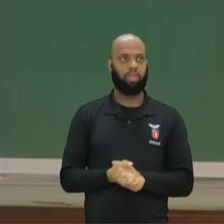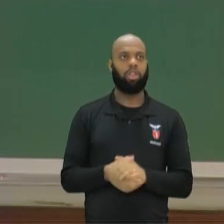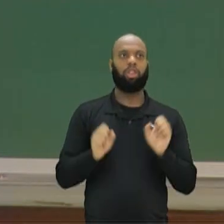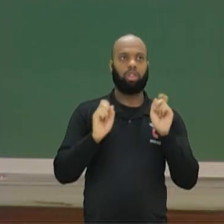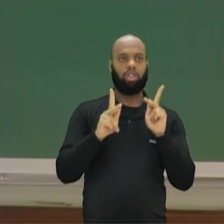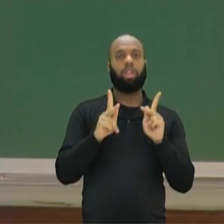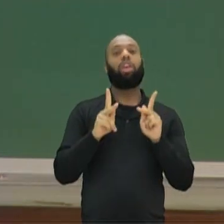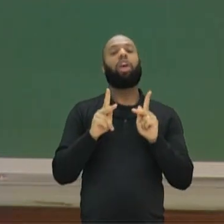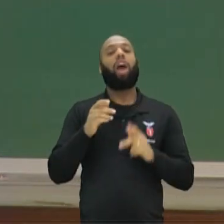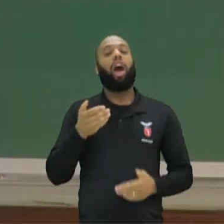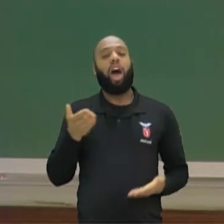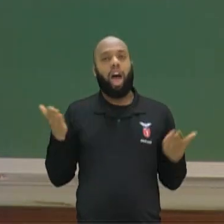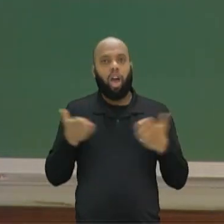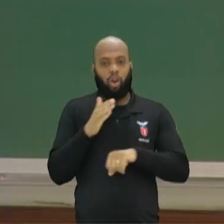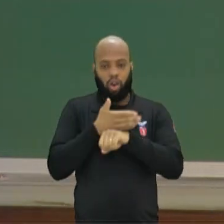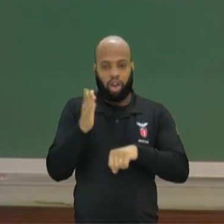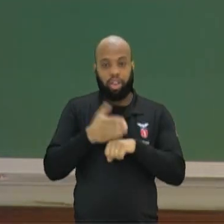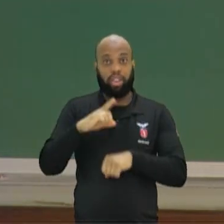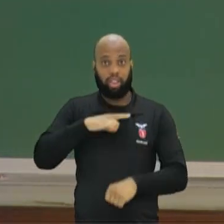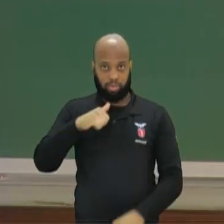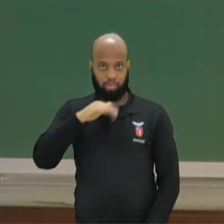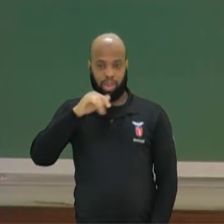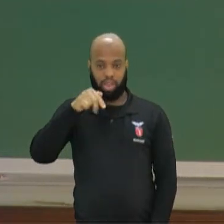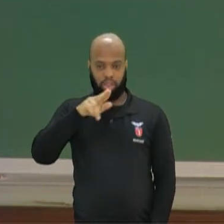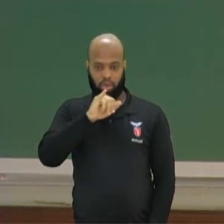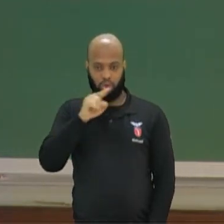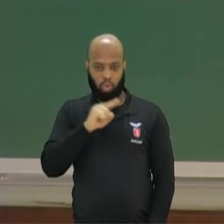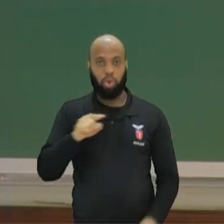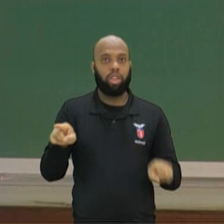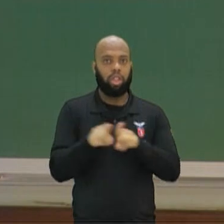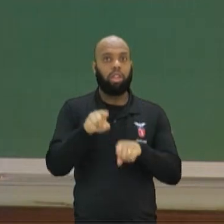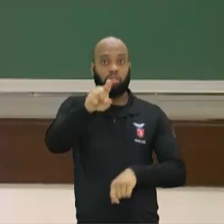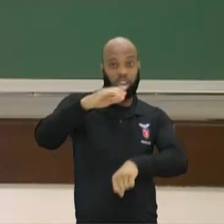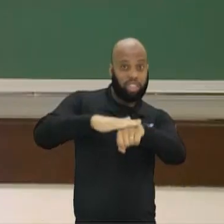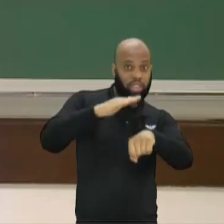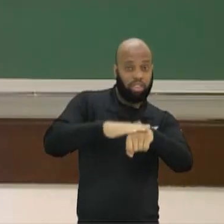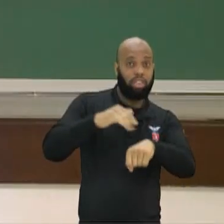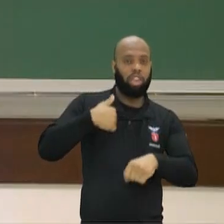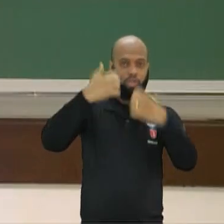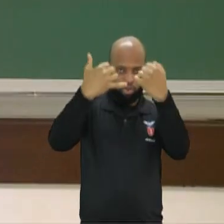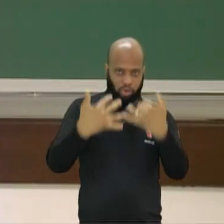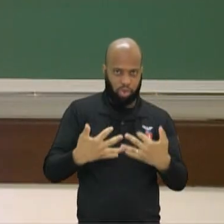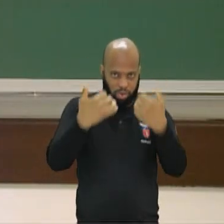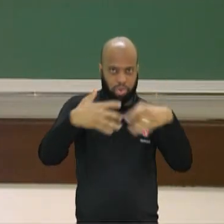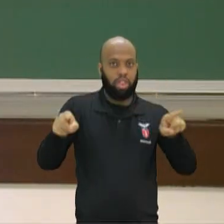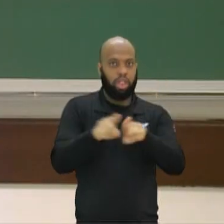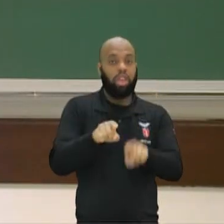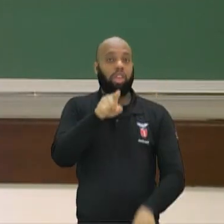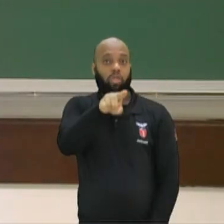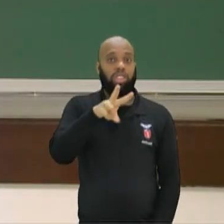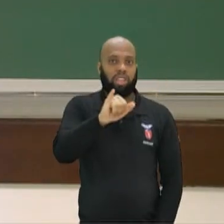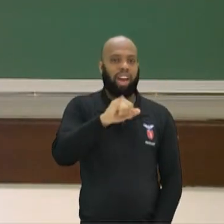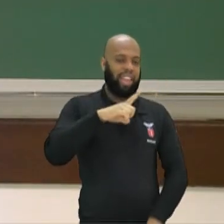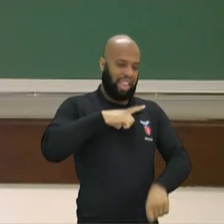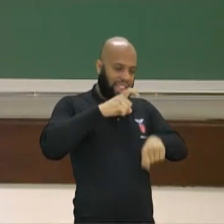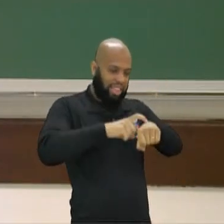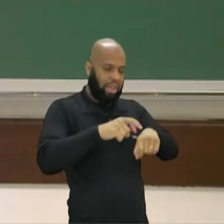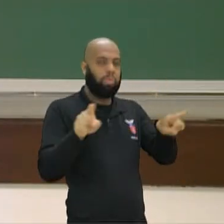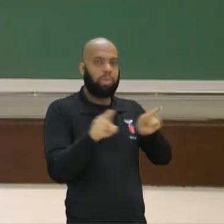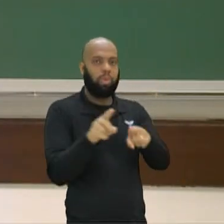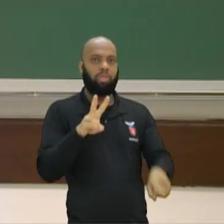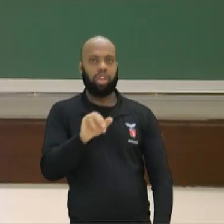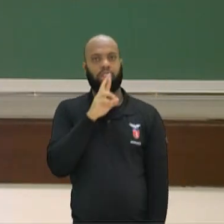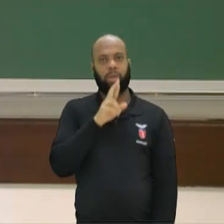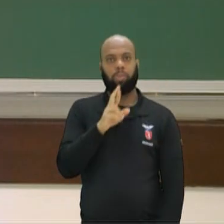bora praticar um pouco mais agora o nosso quiz, que vai ficar por conta de vocês. Eu vou dar a explicação acerca do quiz e vou dar um tempinho para que vocês